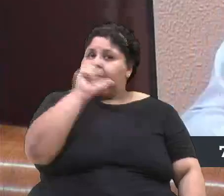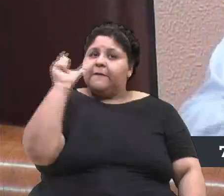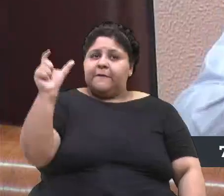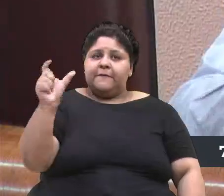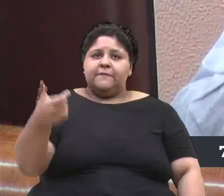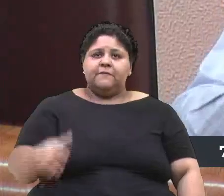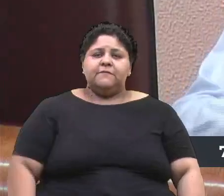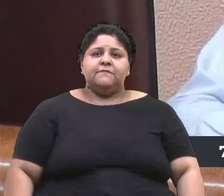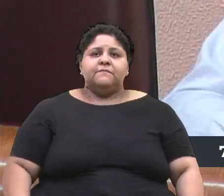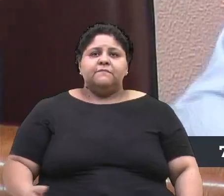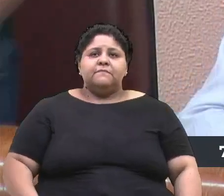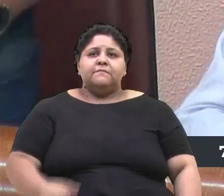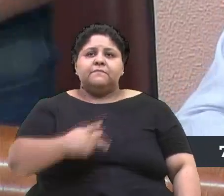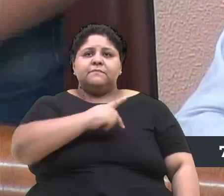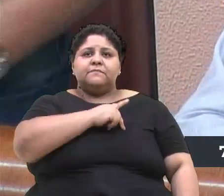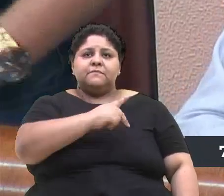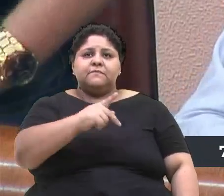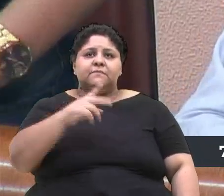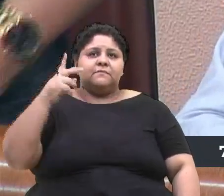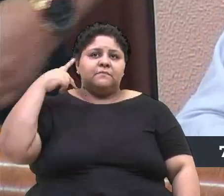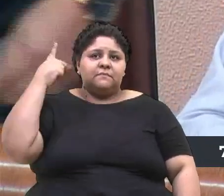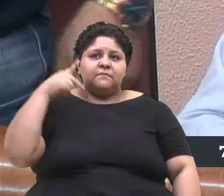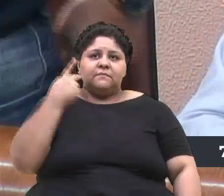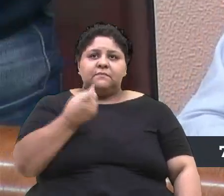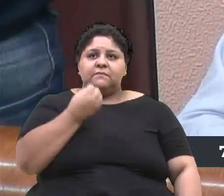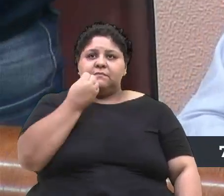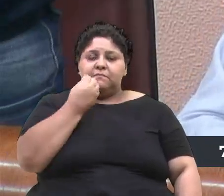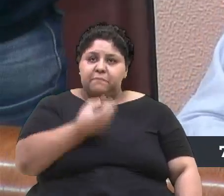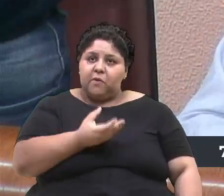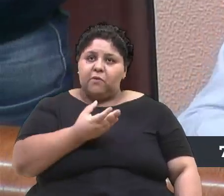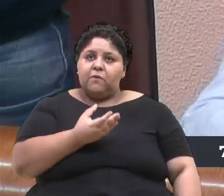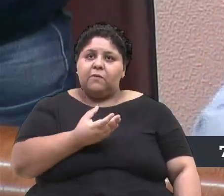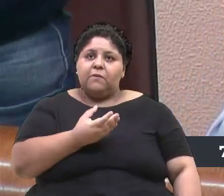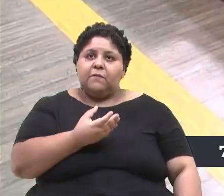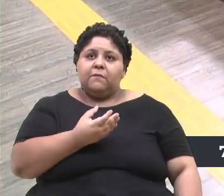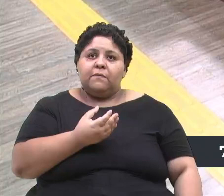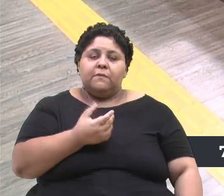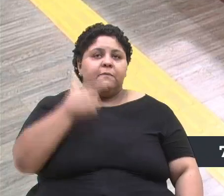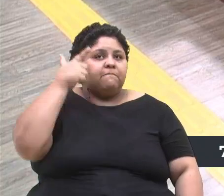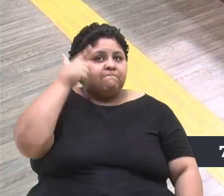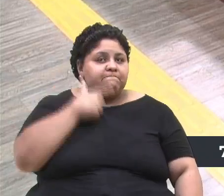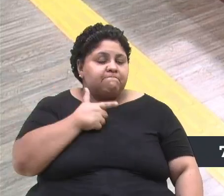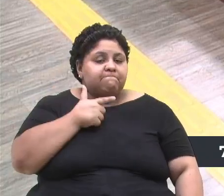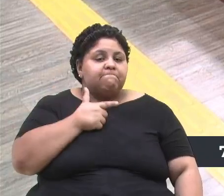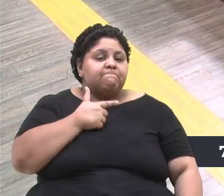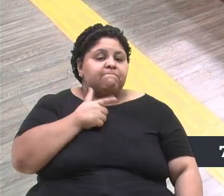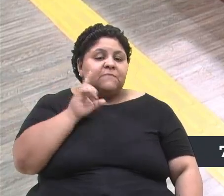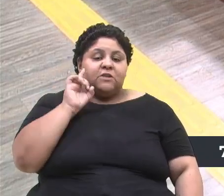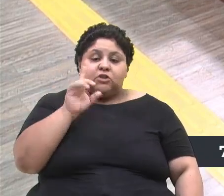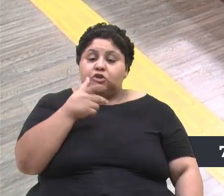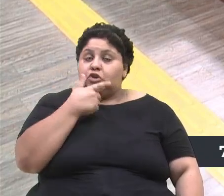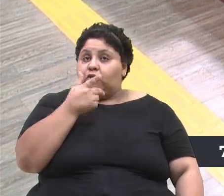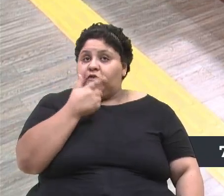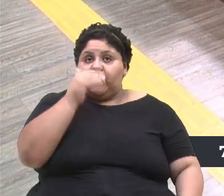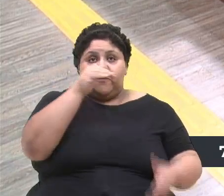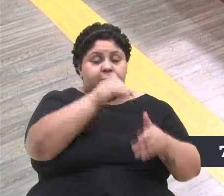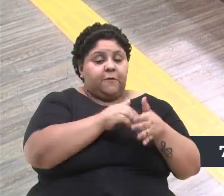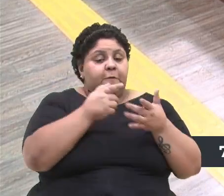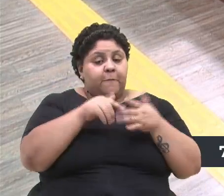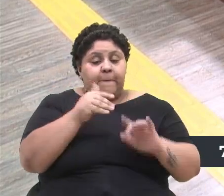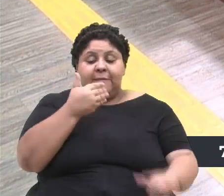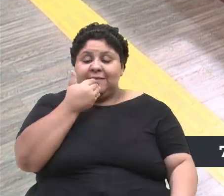Tarde, senhor presidente, senhoras e senhores vereadores. Bom, vereador Lucas, eu até iria só declarar o meu voto, mas pedir